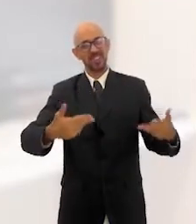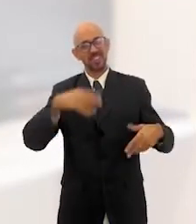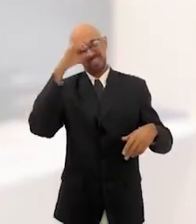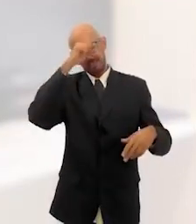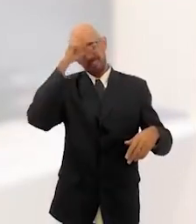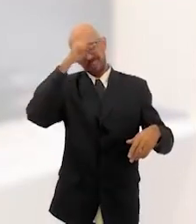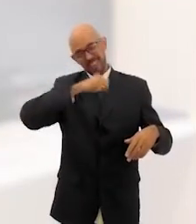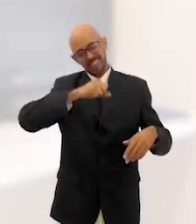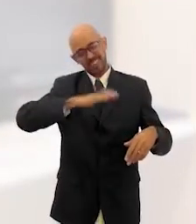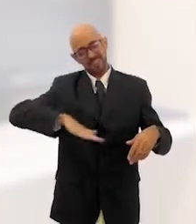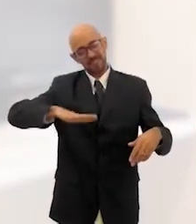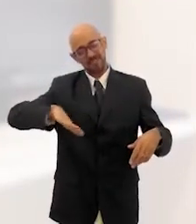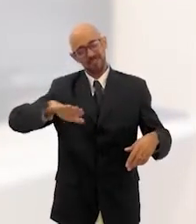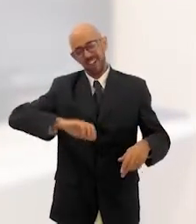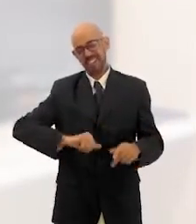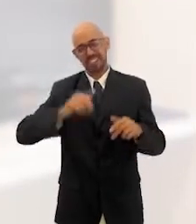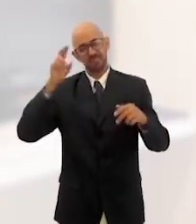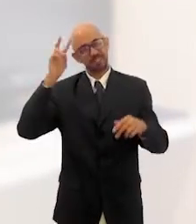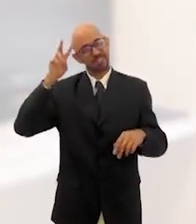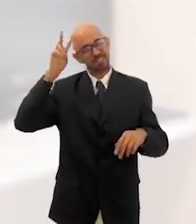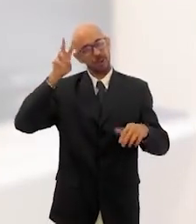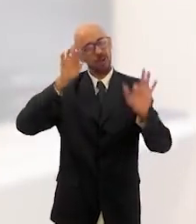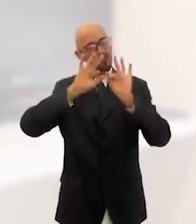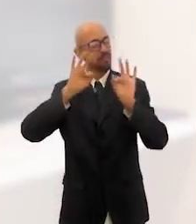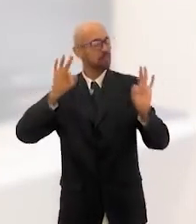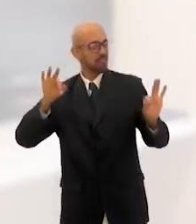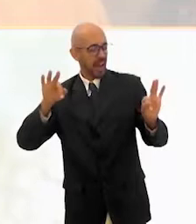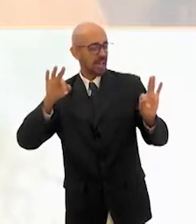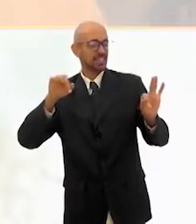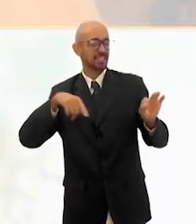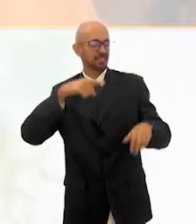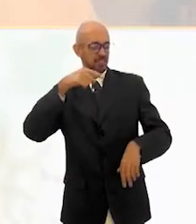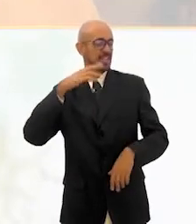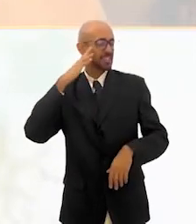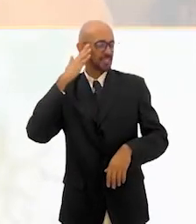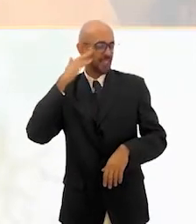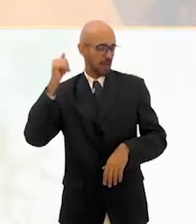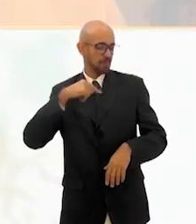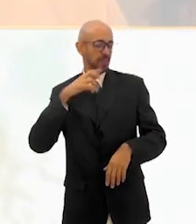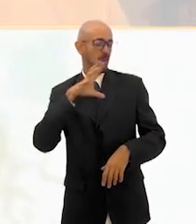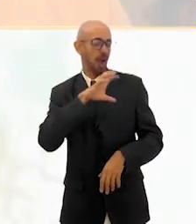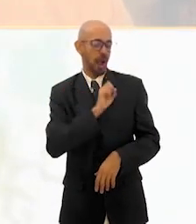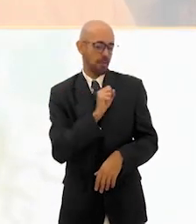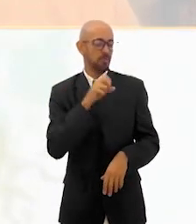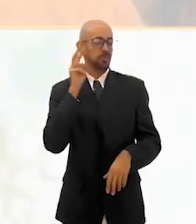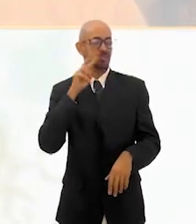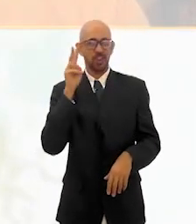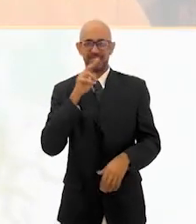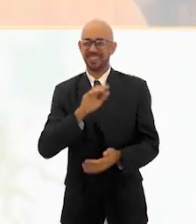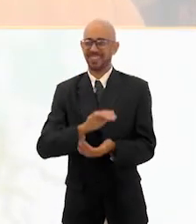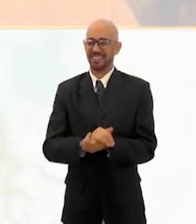que você aprendeu lá na tua infância que você carrega com você até hoje. Você sabe que eu adoro histórias, né?